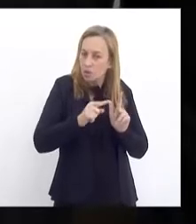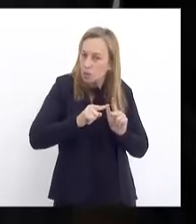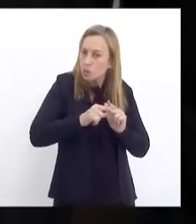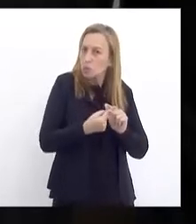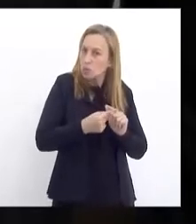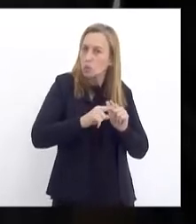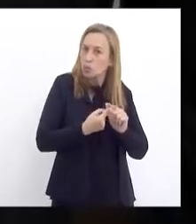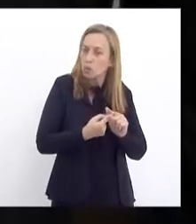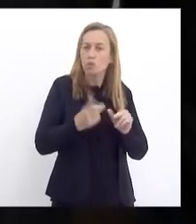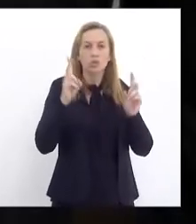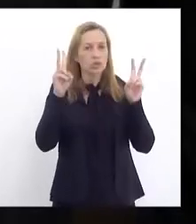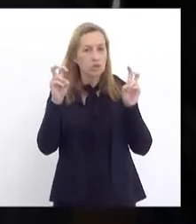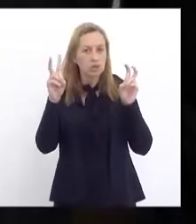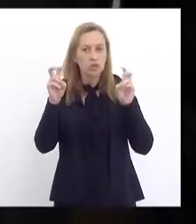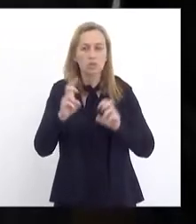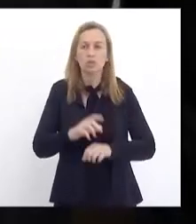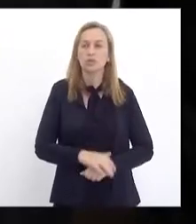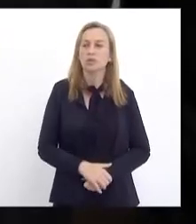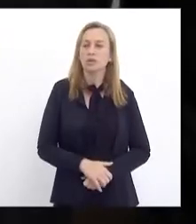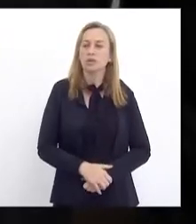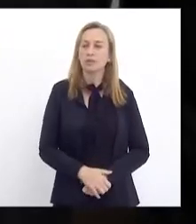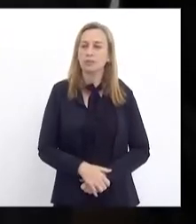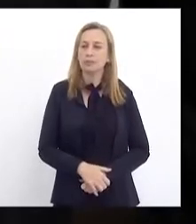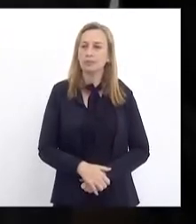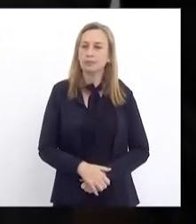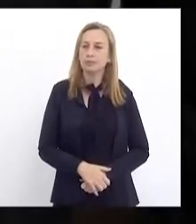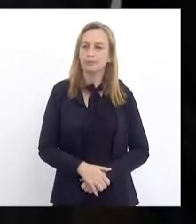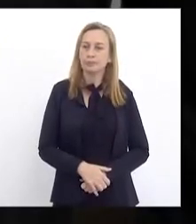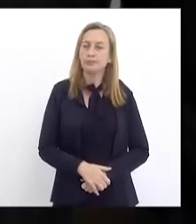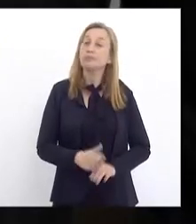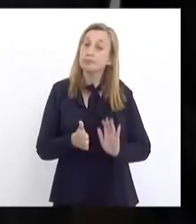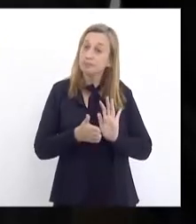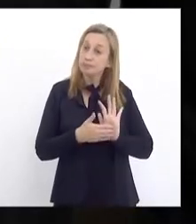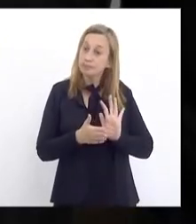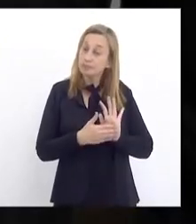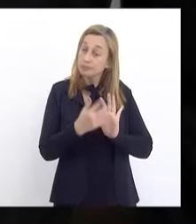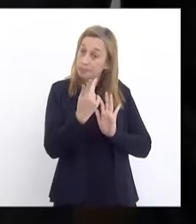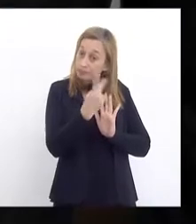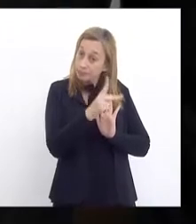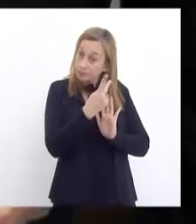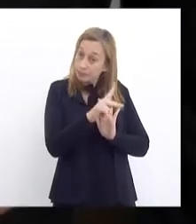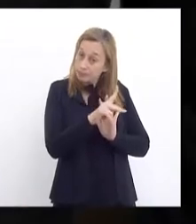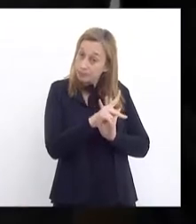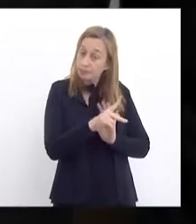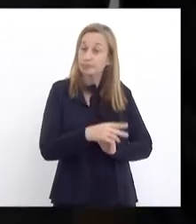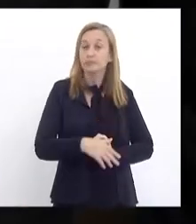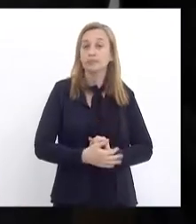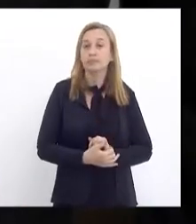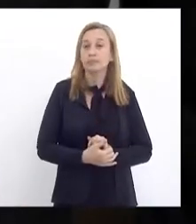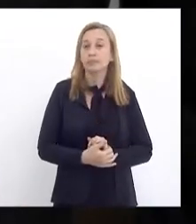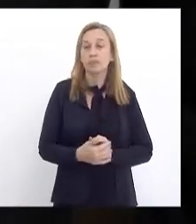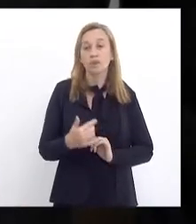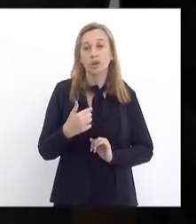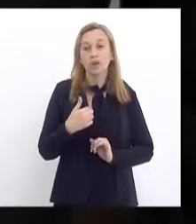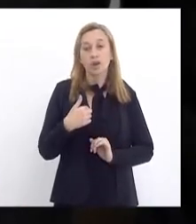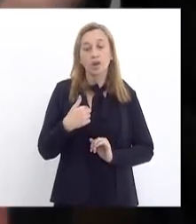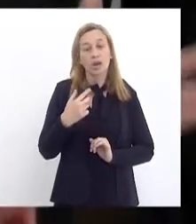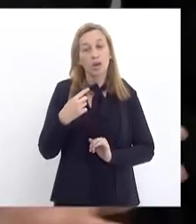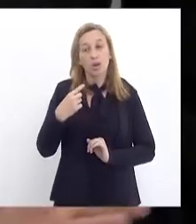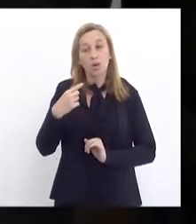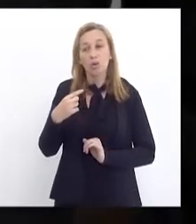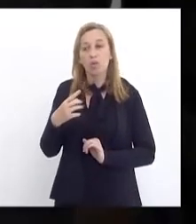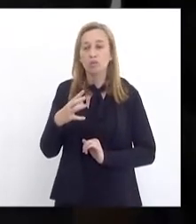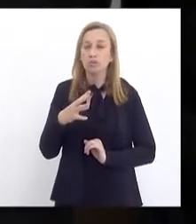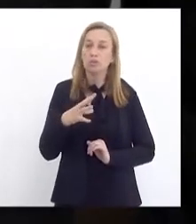né, nessa questão. Né, e as propostas dele, inclusive, eu levei ao